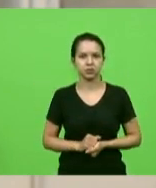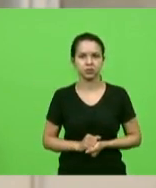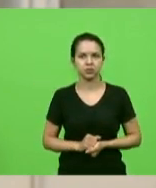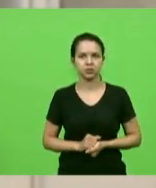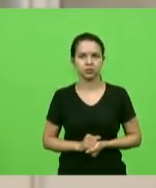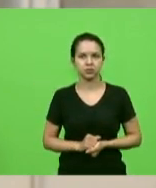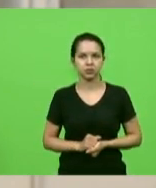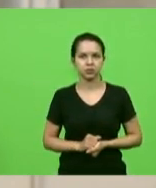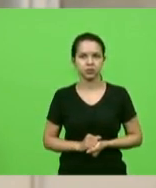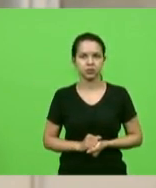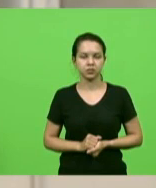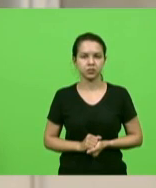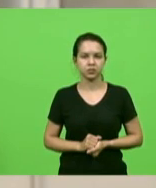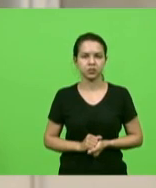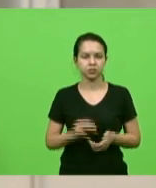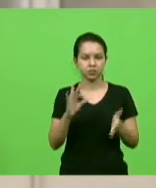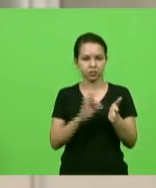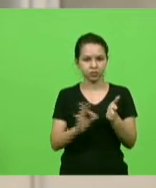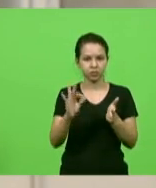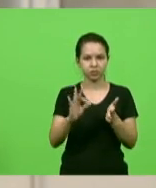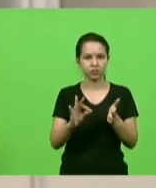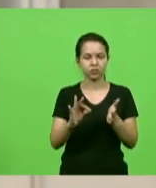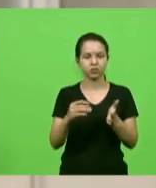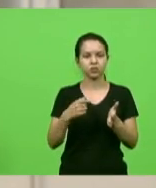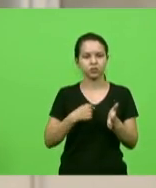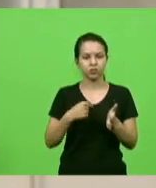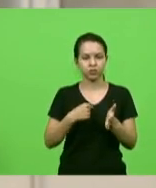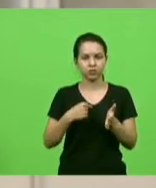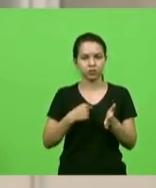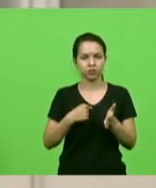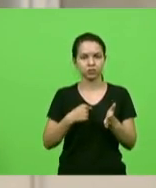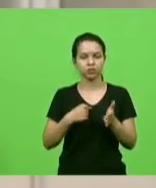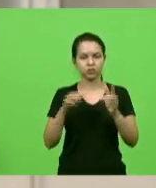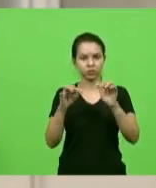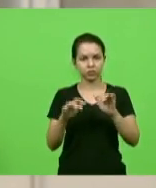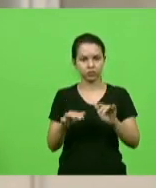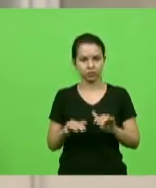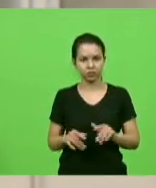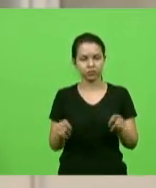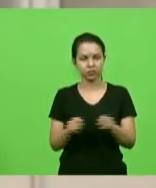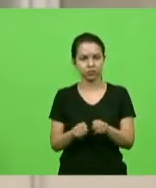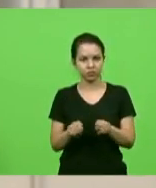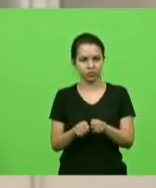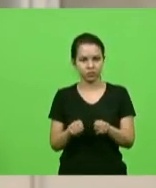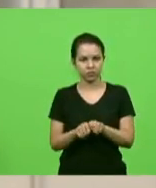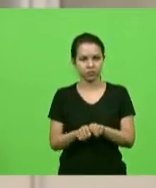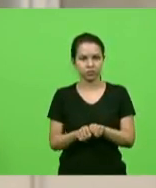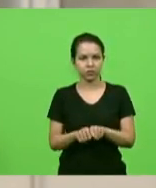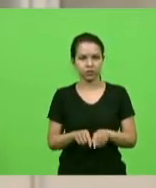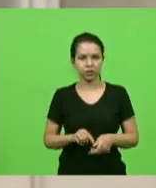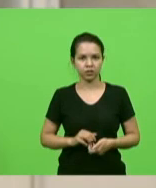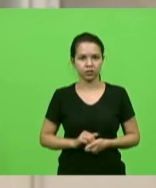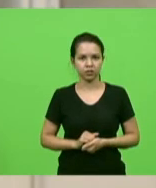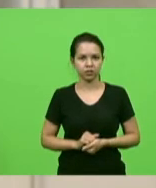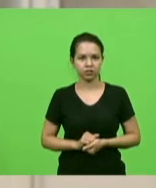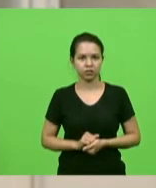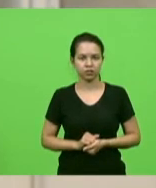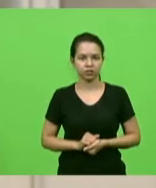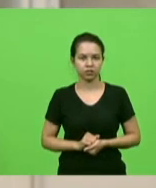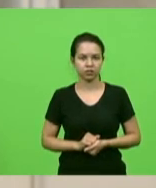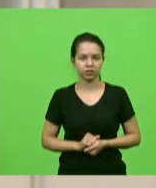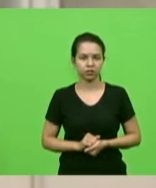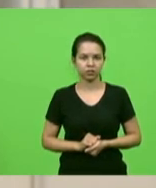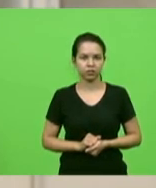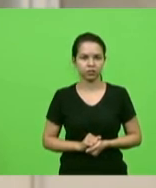se destacar que eu estou reproduzido ipsis litteris o